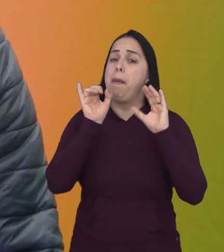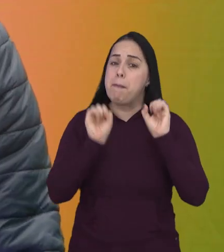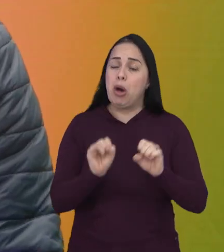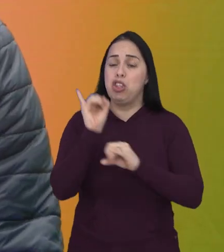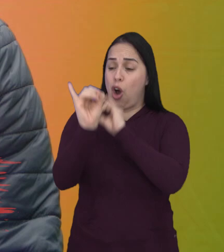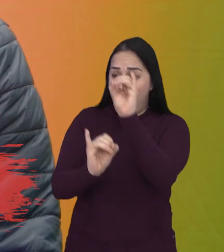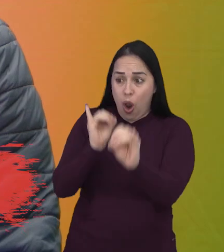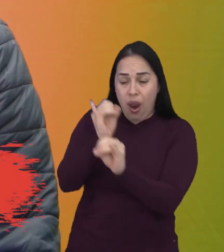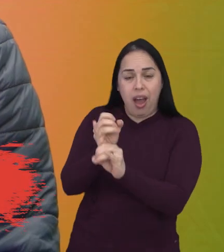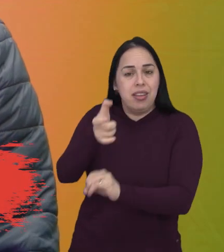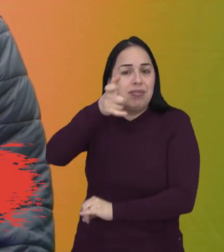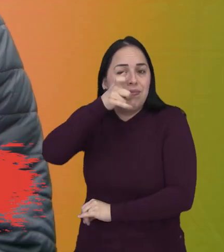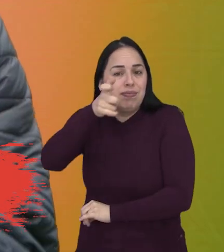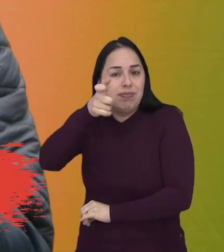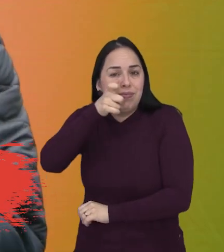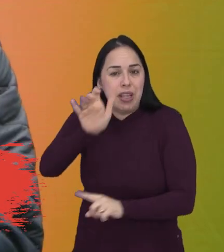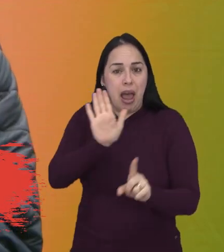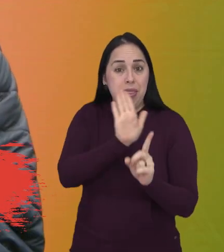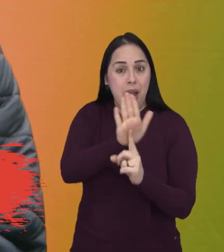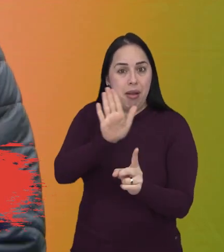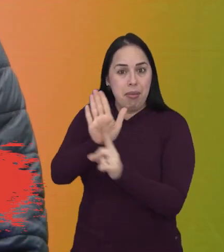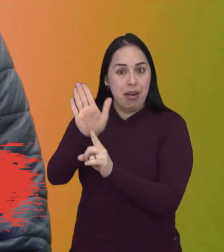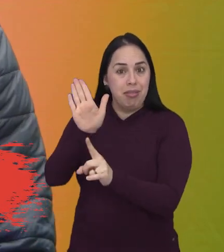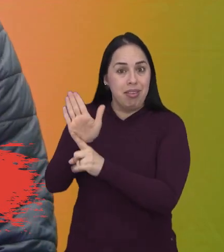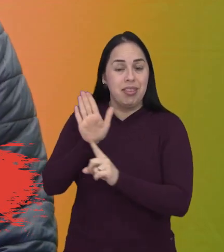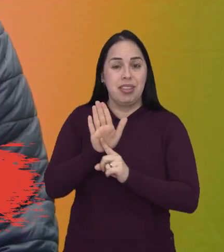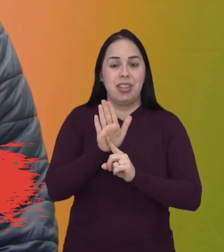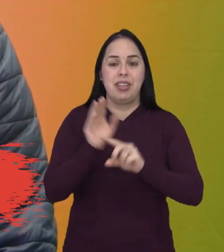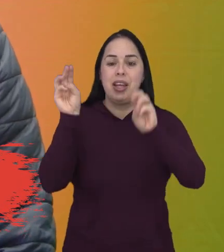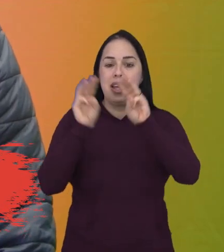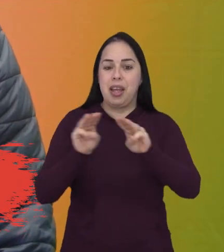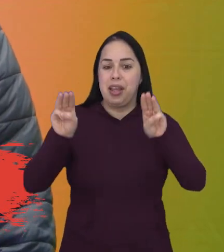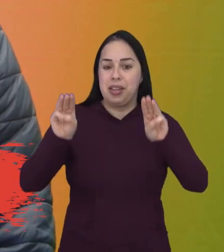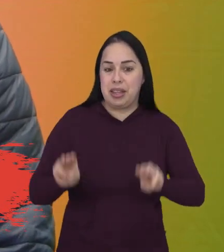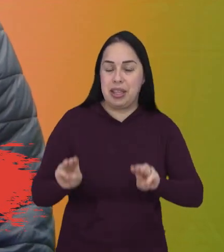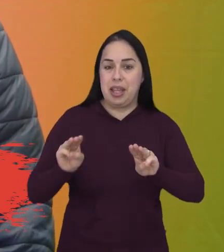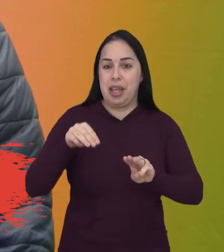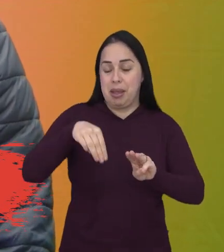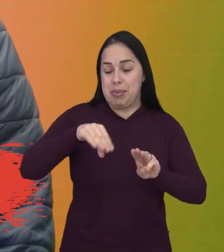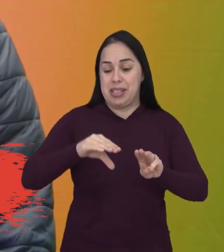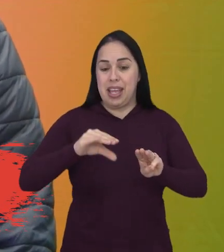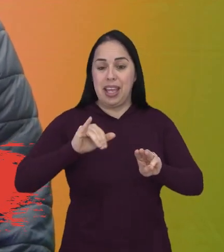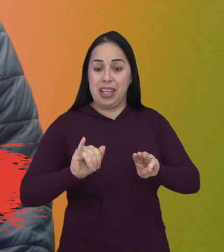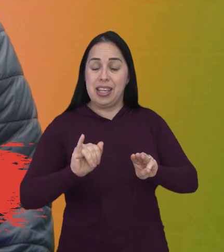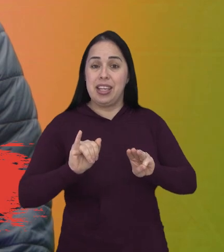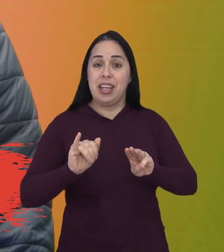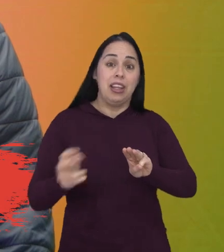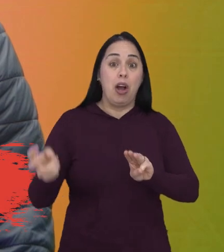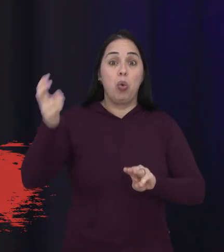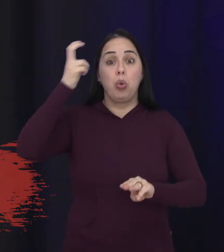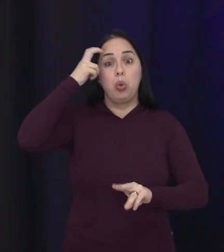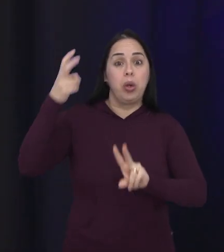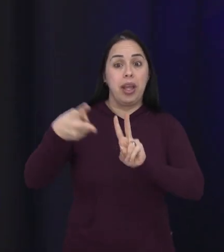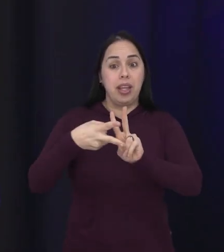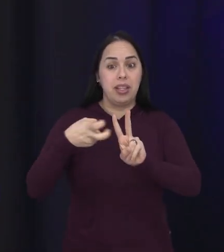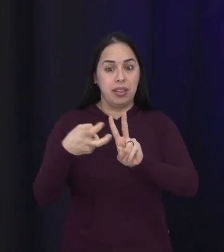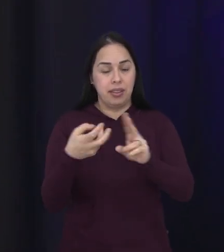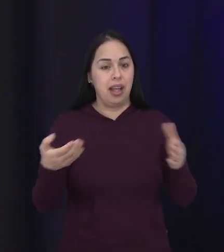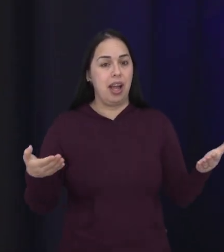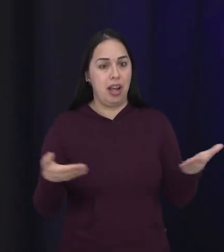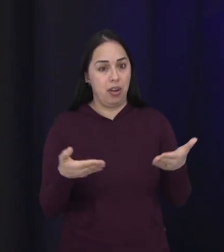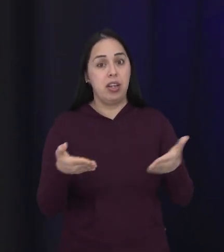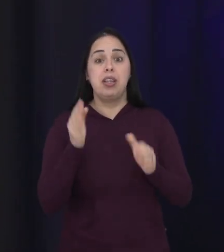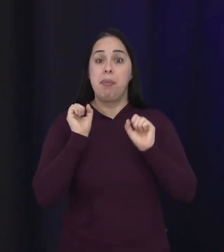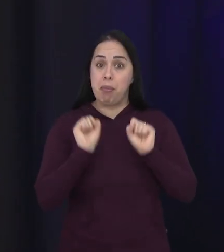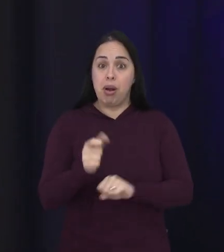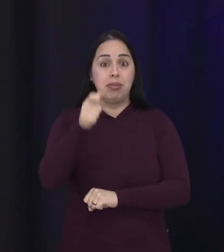online. São as mostras pela internet do MCI, o Museu das Culturas Indígenas. Atualmente você